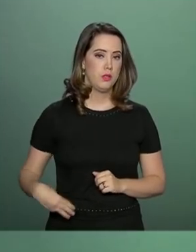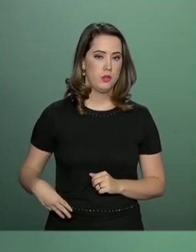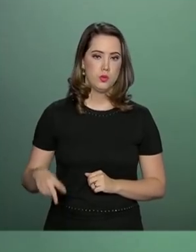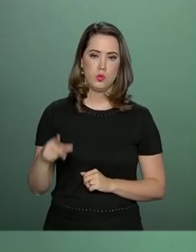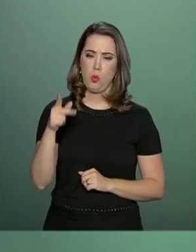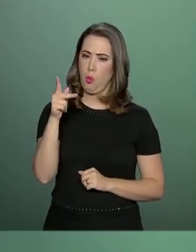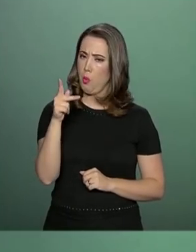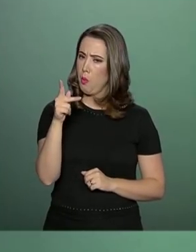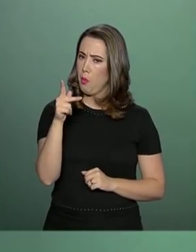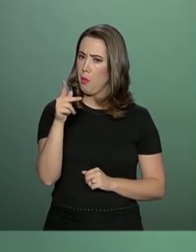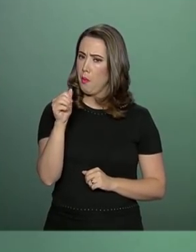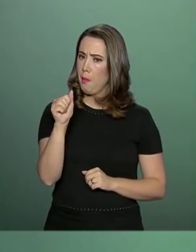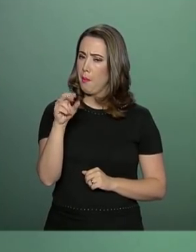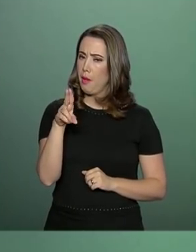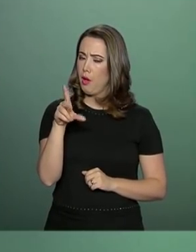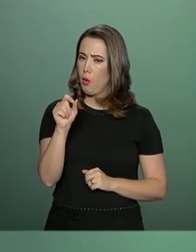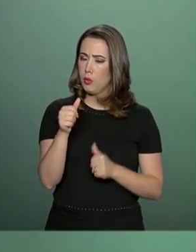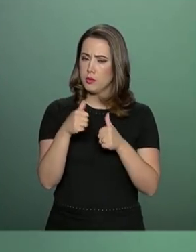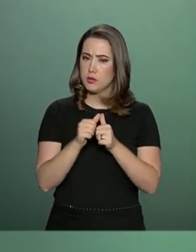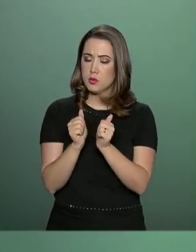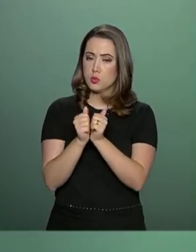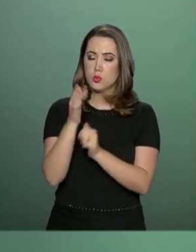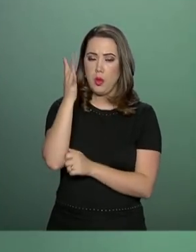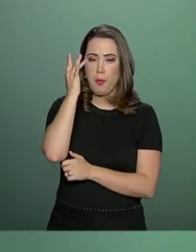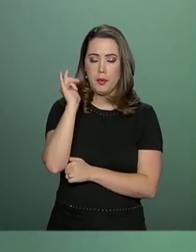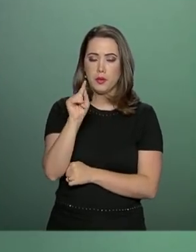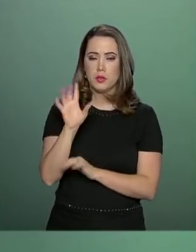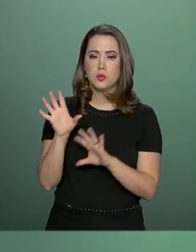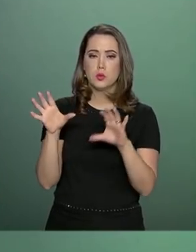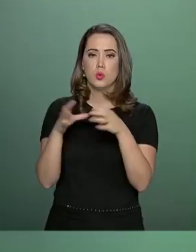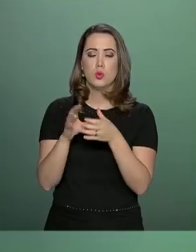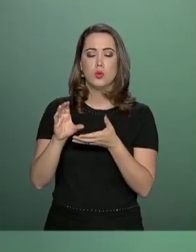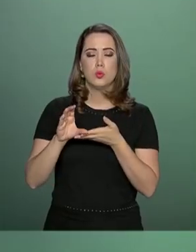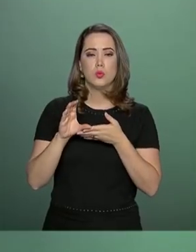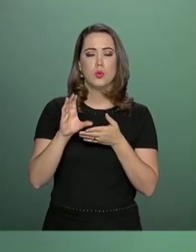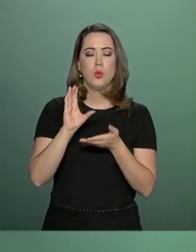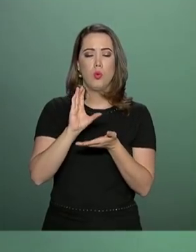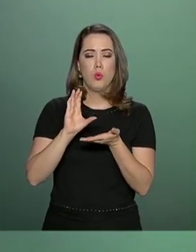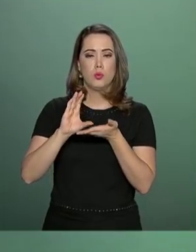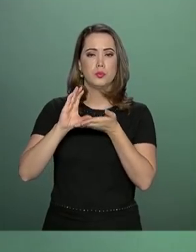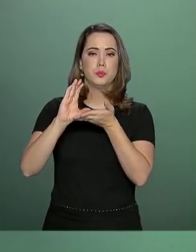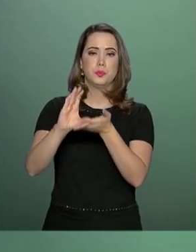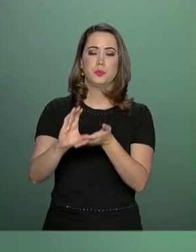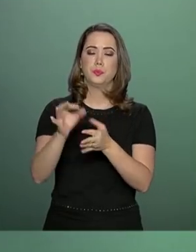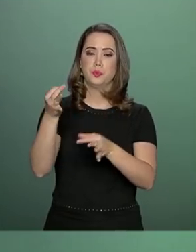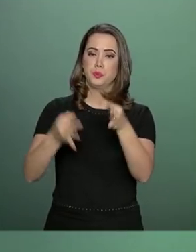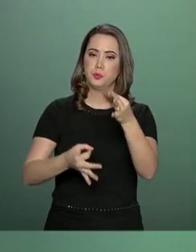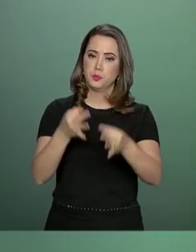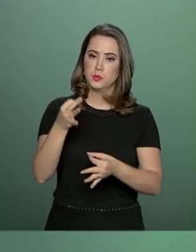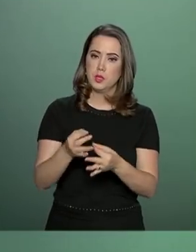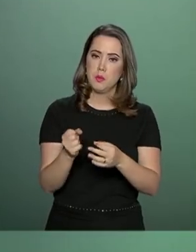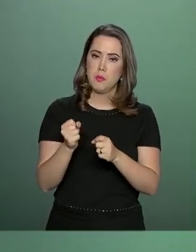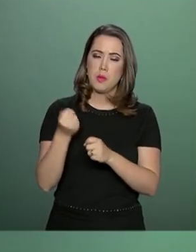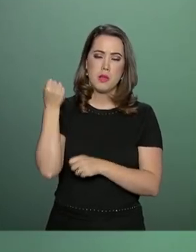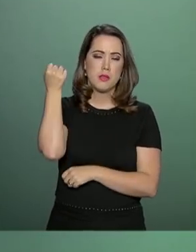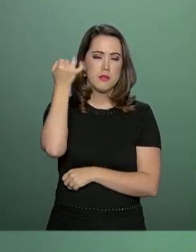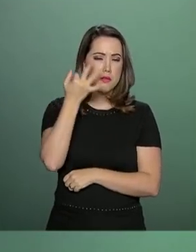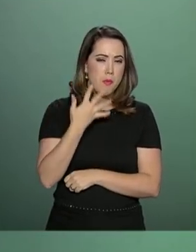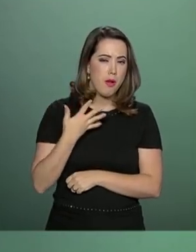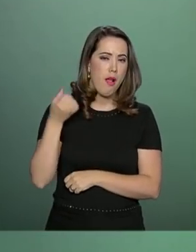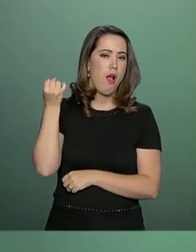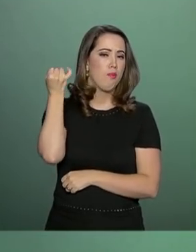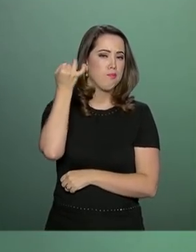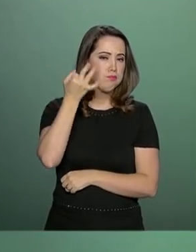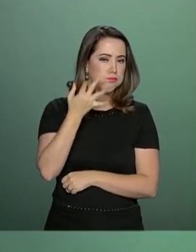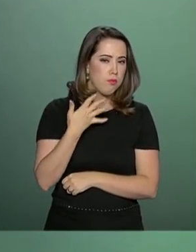estará amanhã na Comissão de Constituição e Justiça para elucidar aos senhores